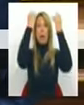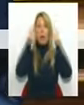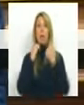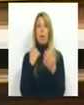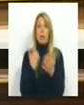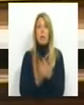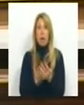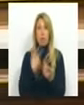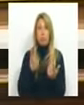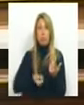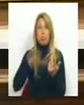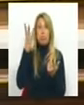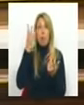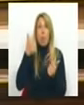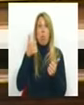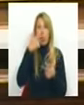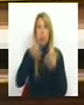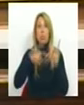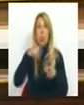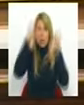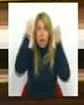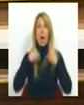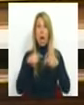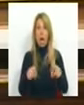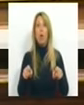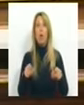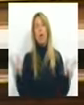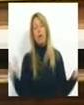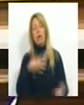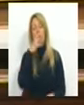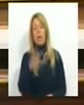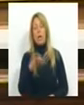e que enganou muito boa gente, é caso para dizer, Sr. Presidente, Srs.